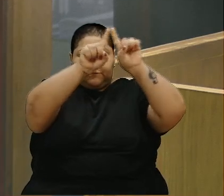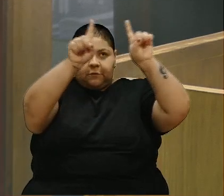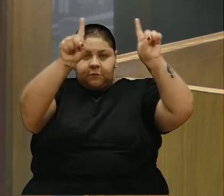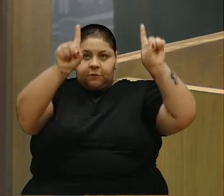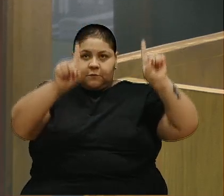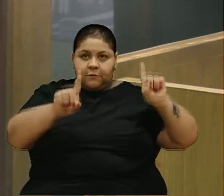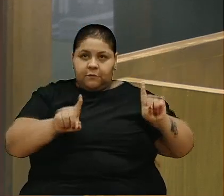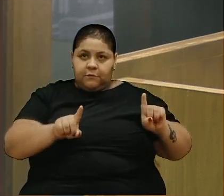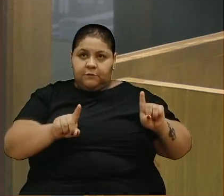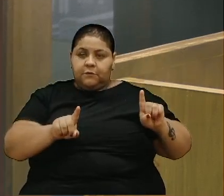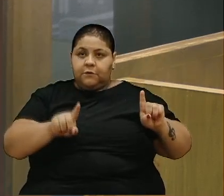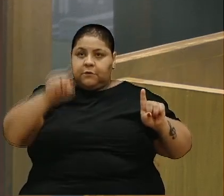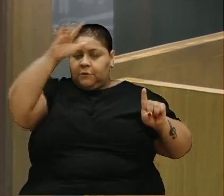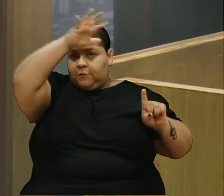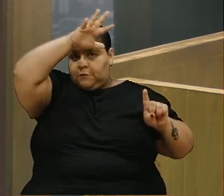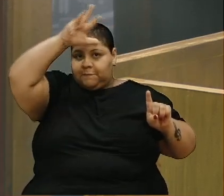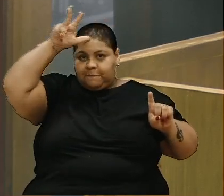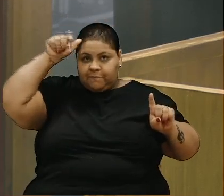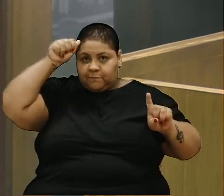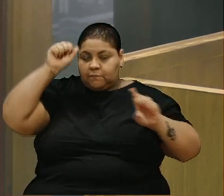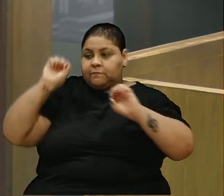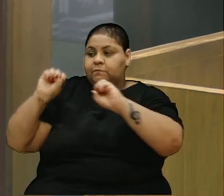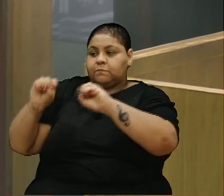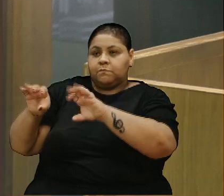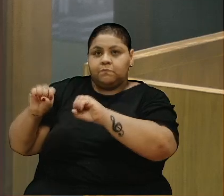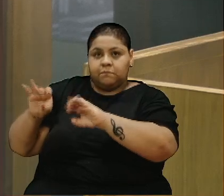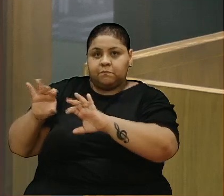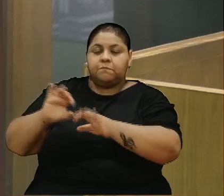rede municipal de ensino.